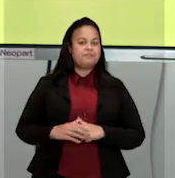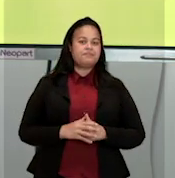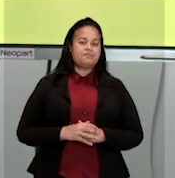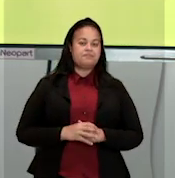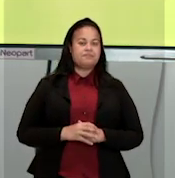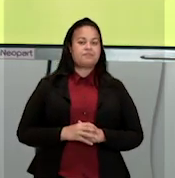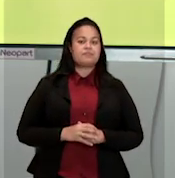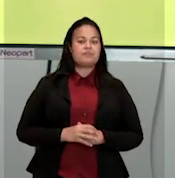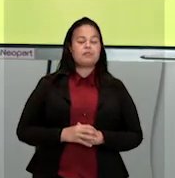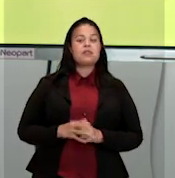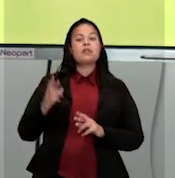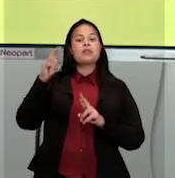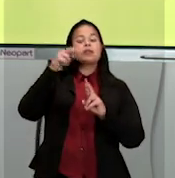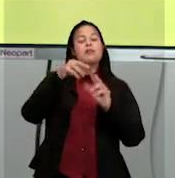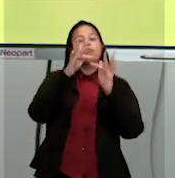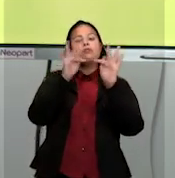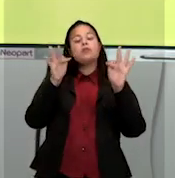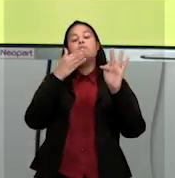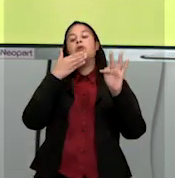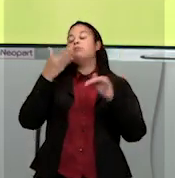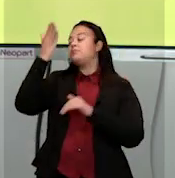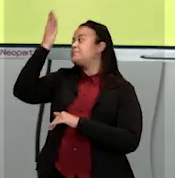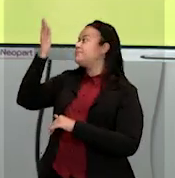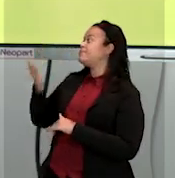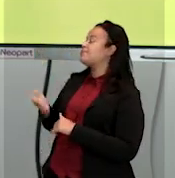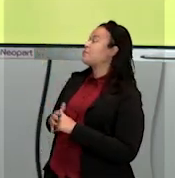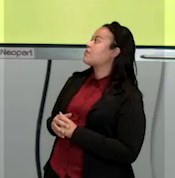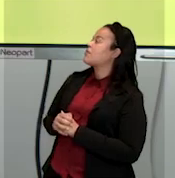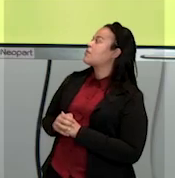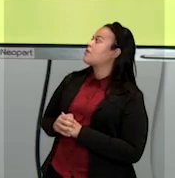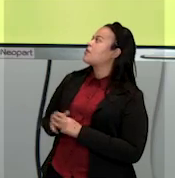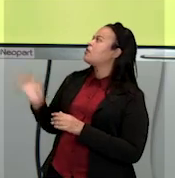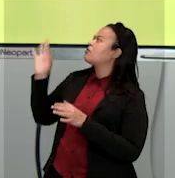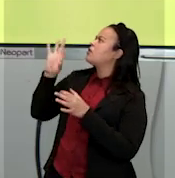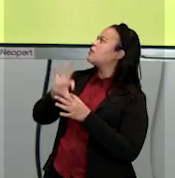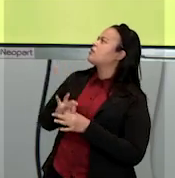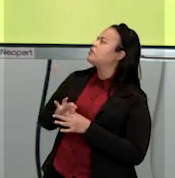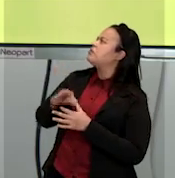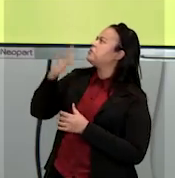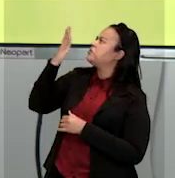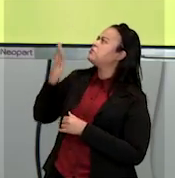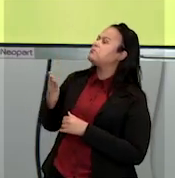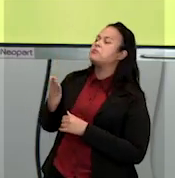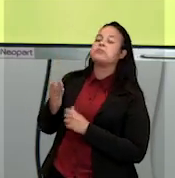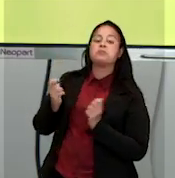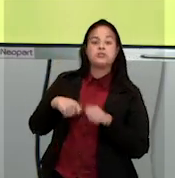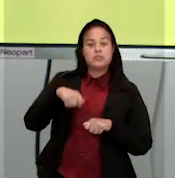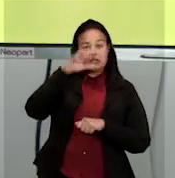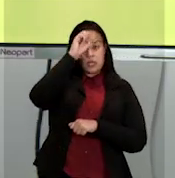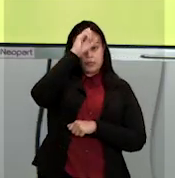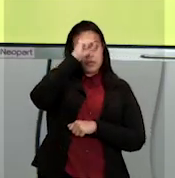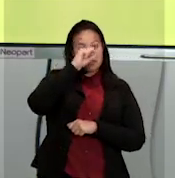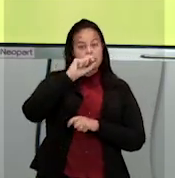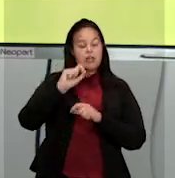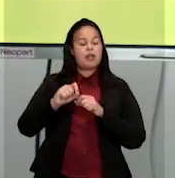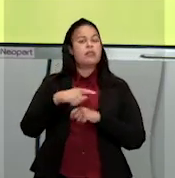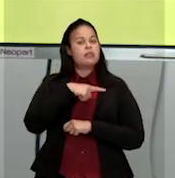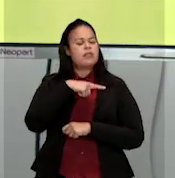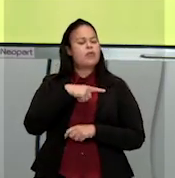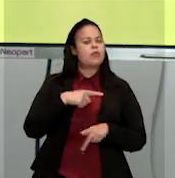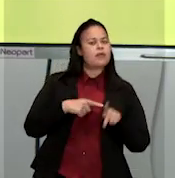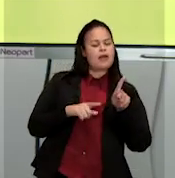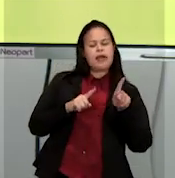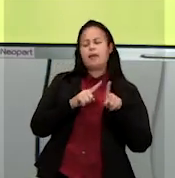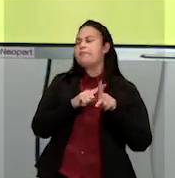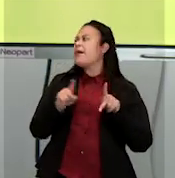Então, representado por essa função aqui. Aqui no caso, lá na habilidade tem o k, aqui não tem, mas o k, ele pode,